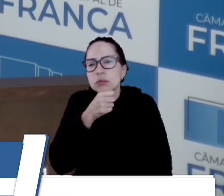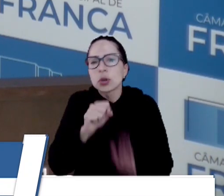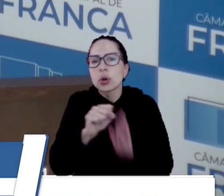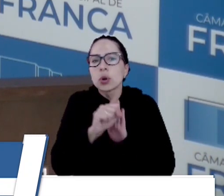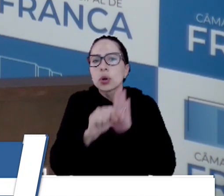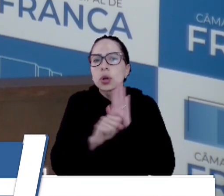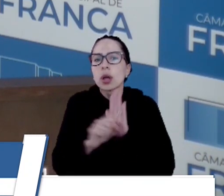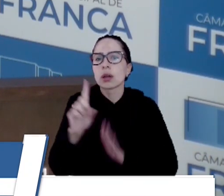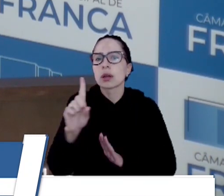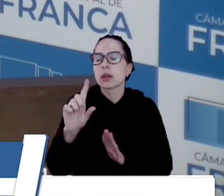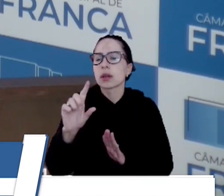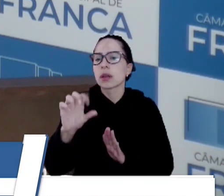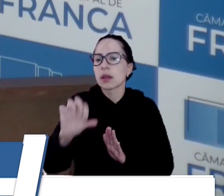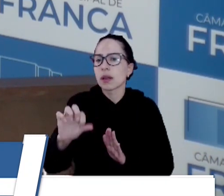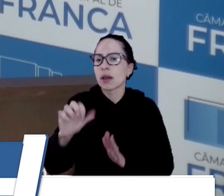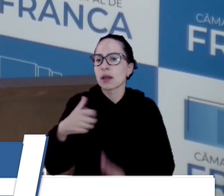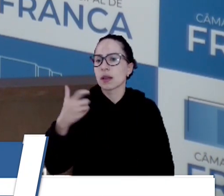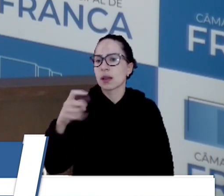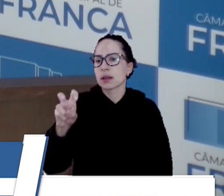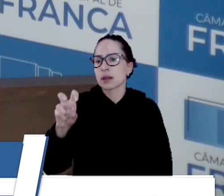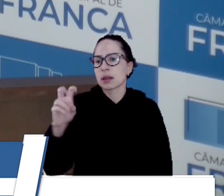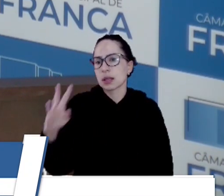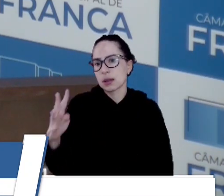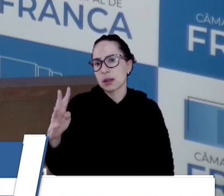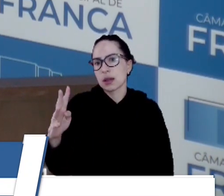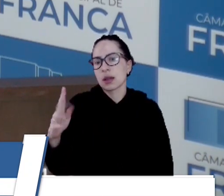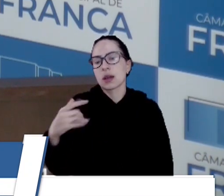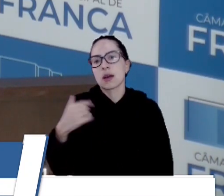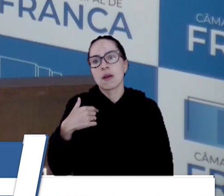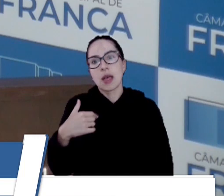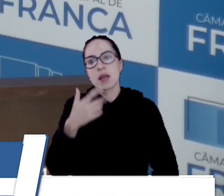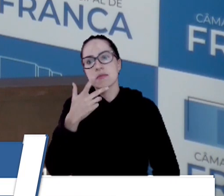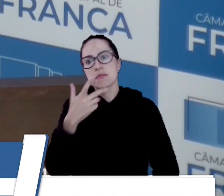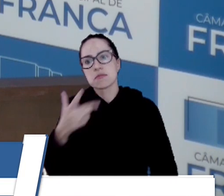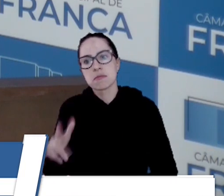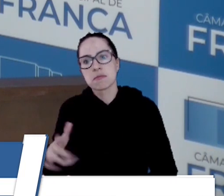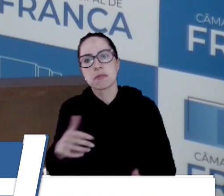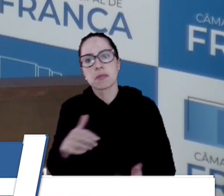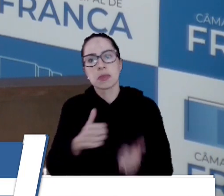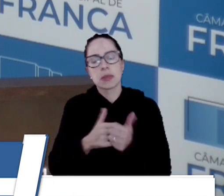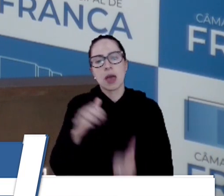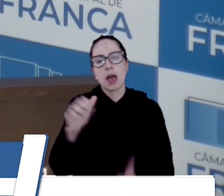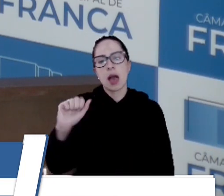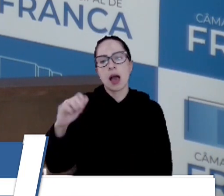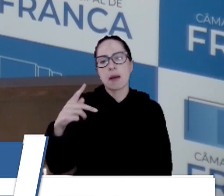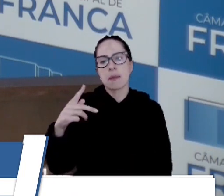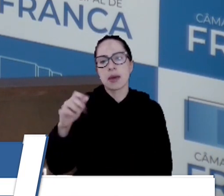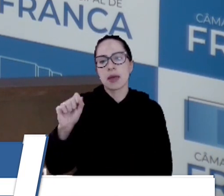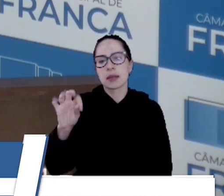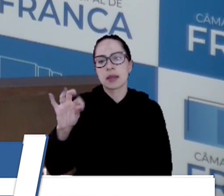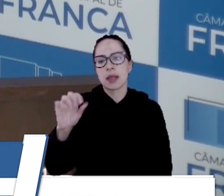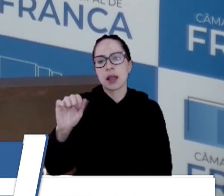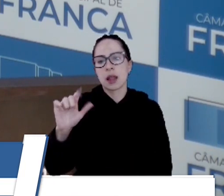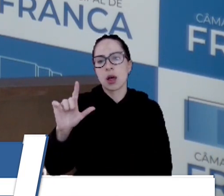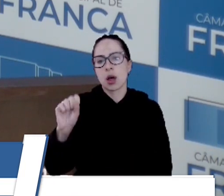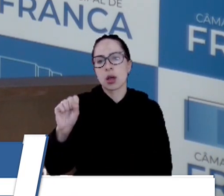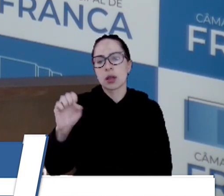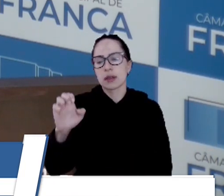com 54 anos, intelectual, poliglota, discípulo de Pestalozzi, de uma família